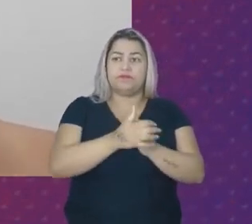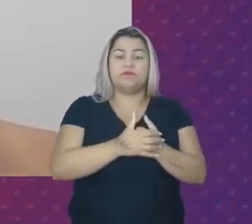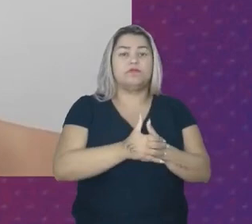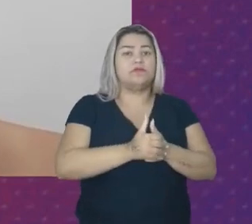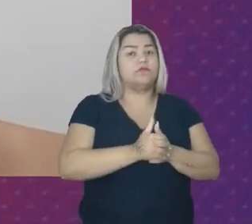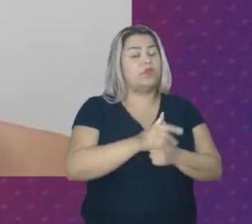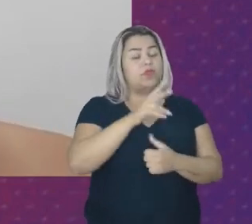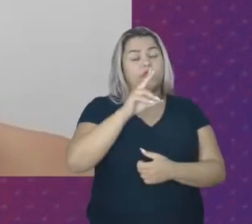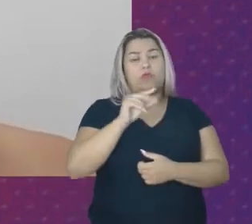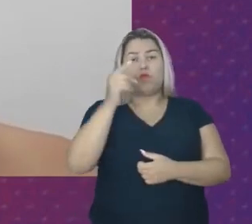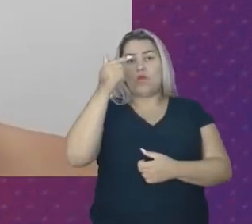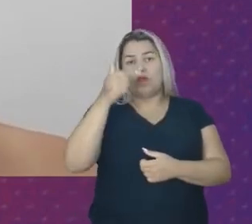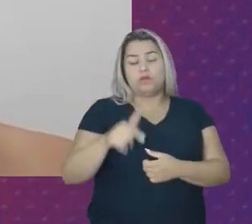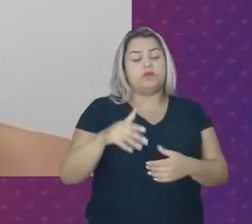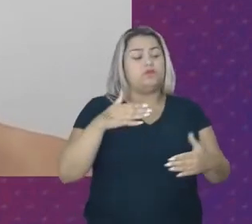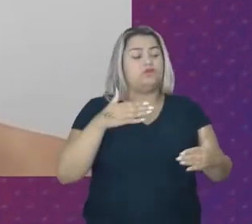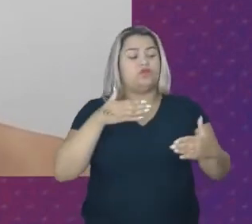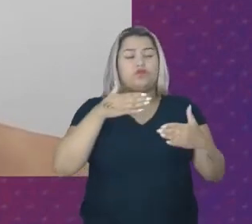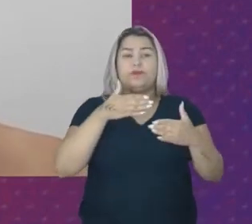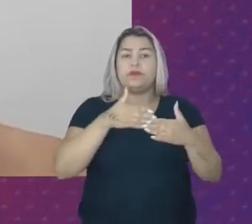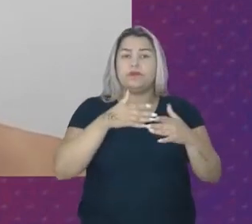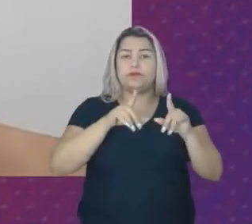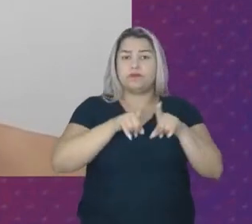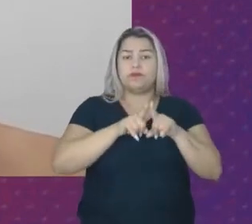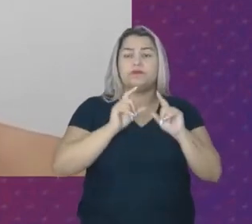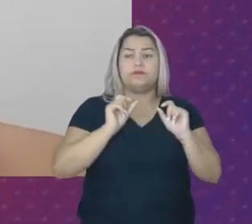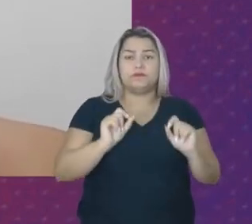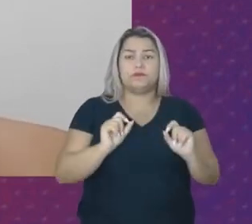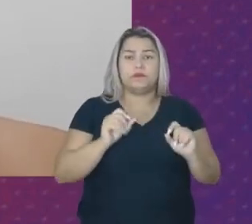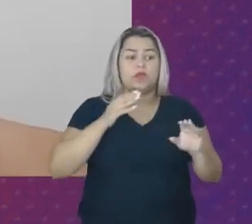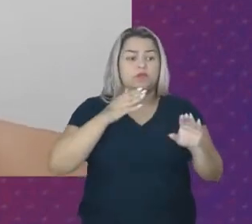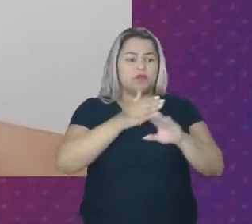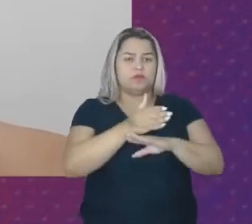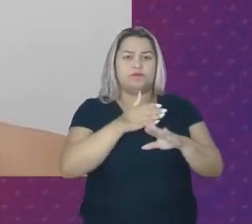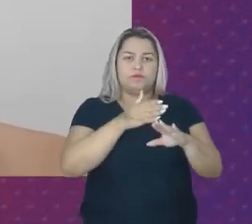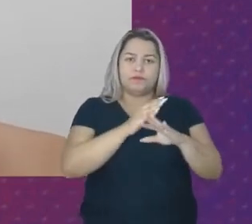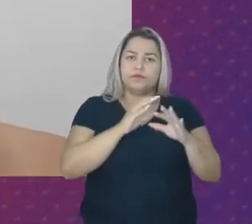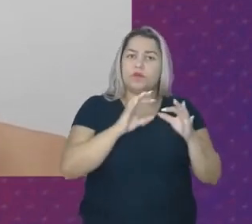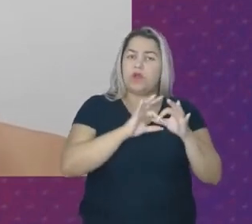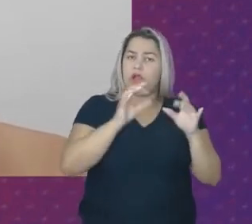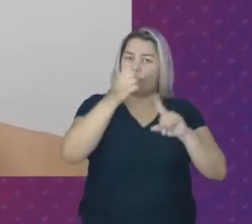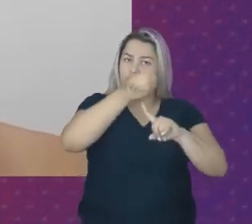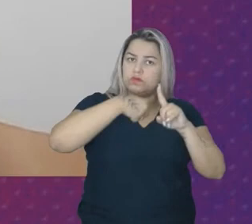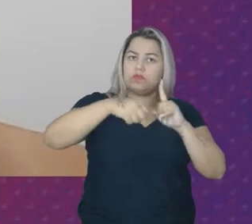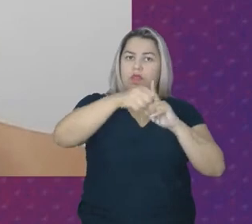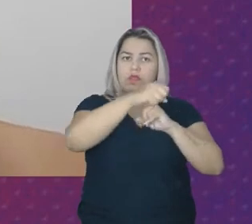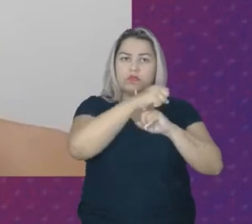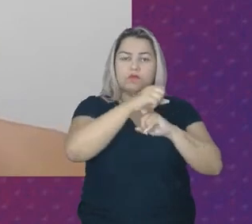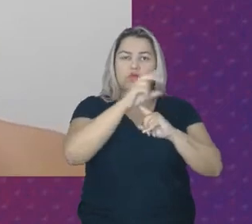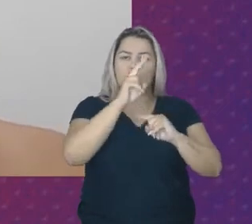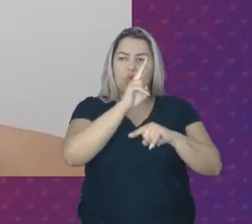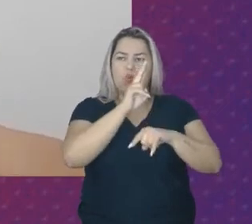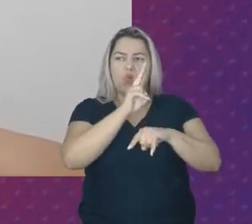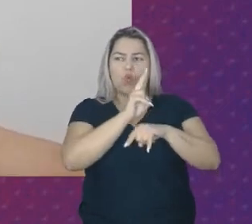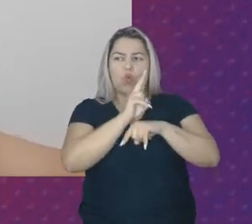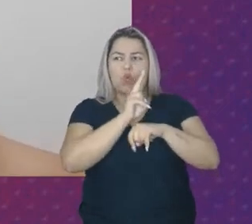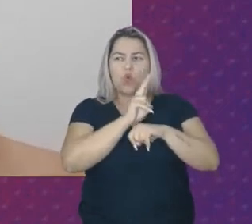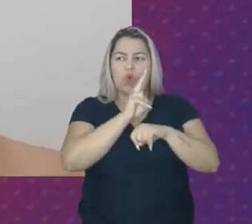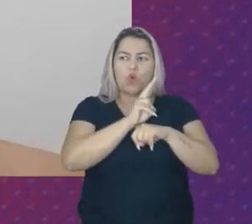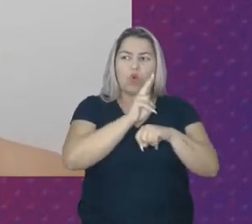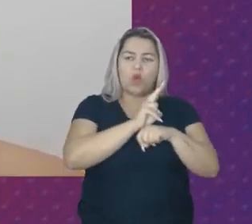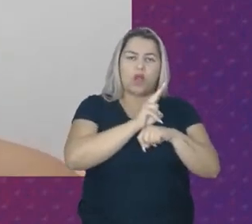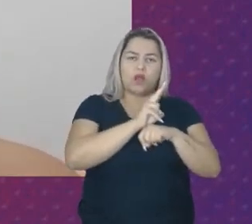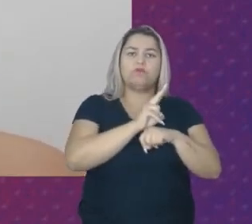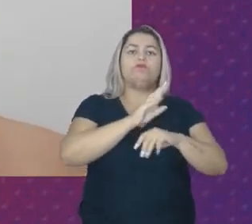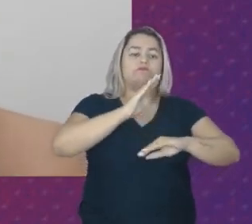não conseguindo bater de frente, muitas vezes, no processo eleitoral, porque a sociedade ainda é muito conservadora. Então,